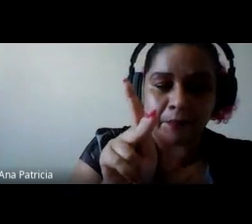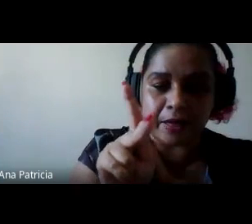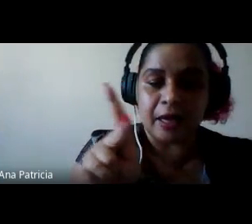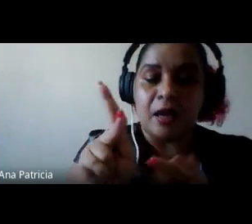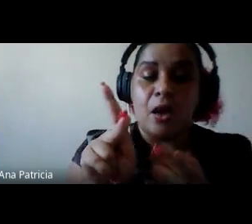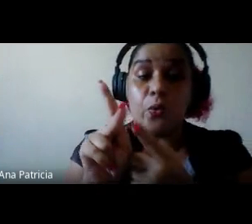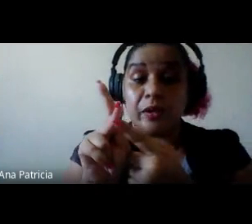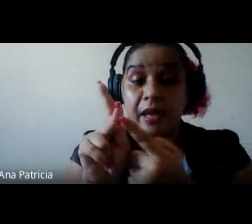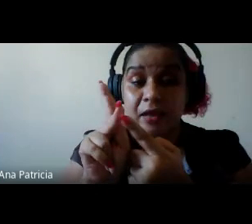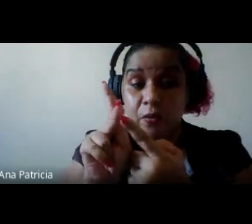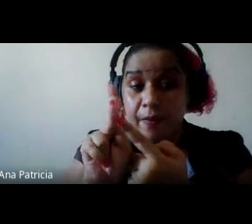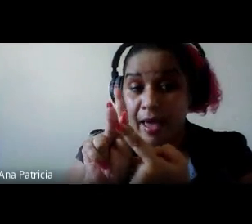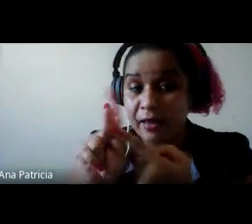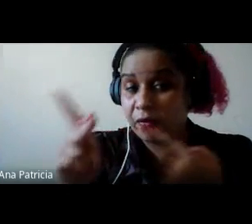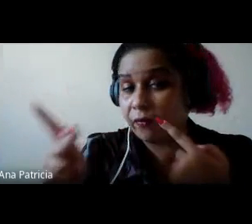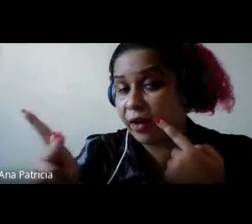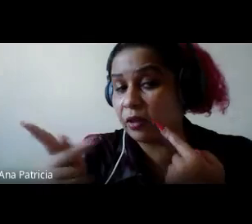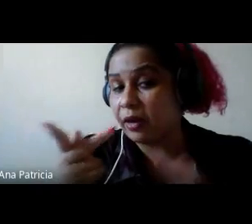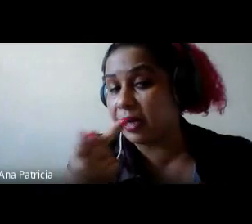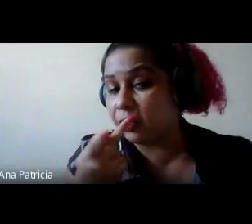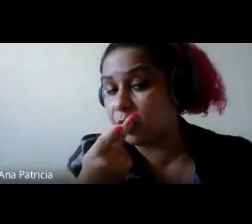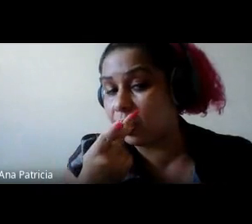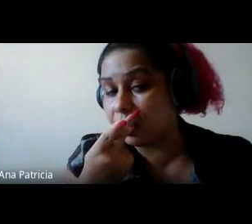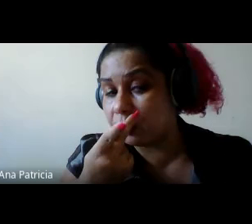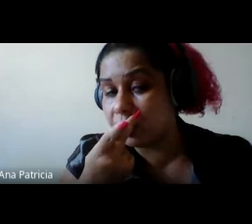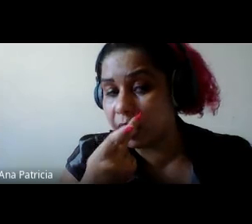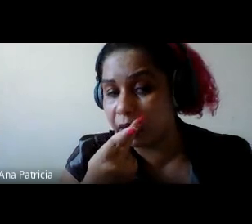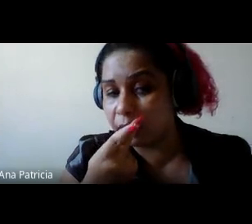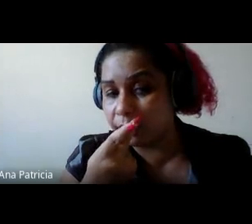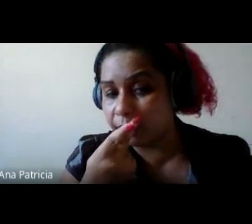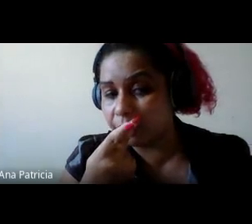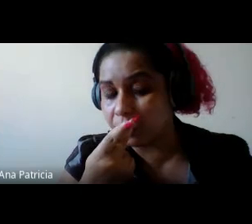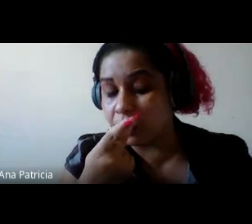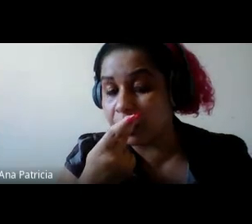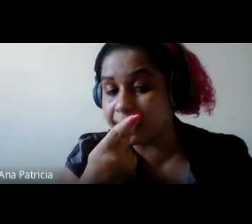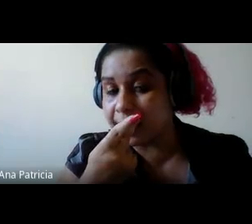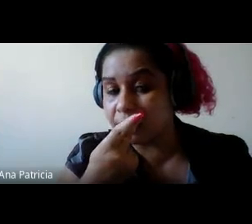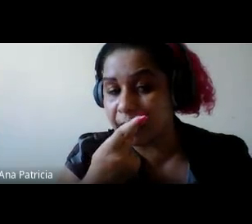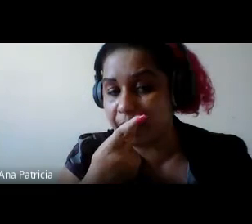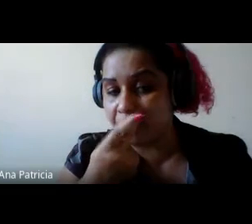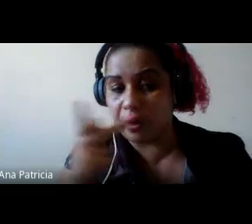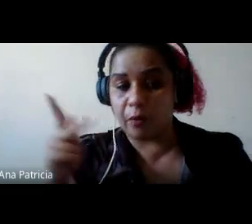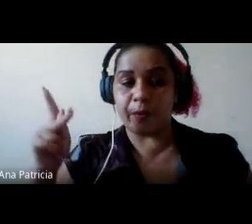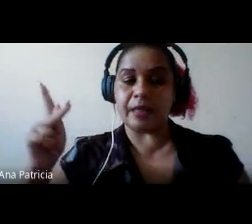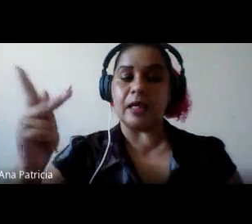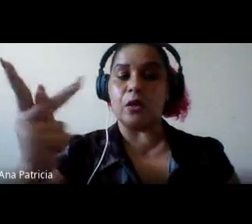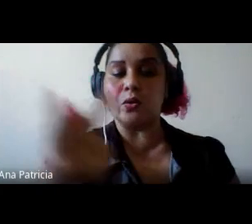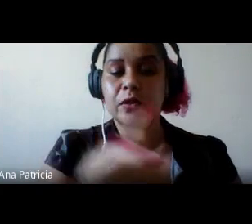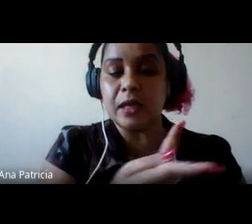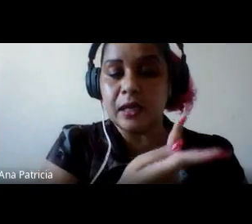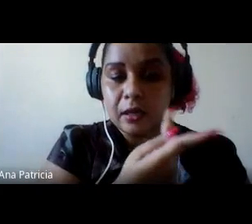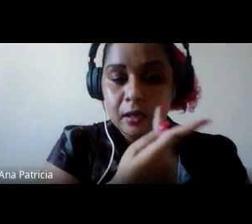letra P, o dedo médio vai tocar aqui no canto direito, no canto esquerdo da minha boca. O meu braço,